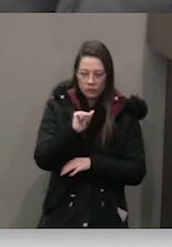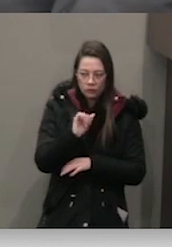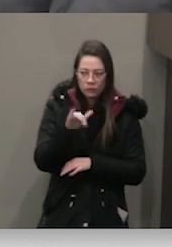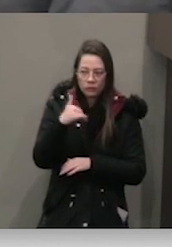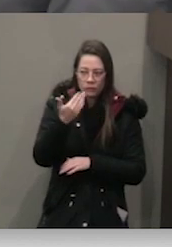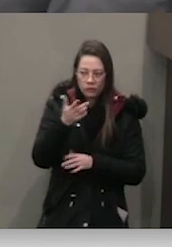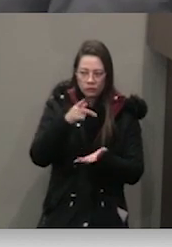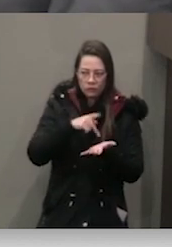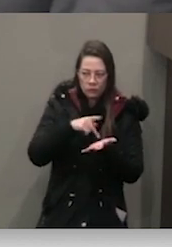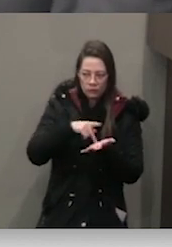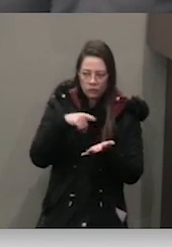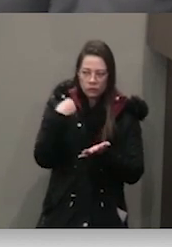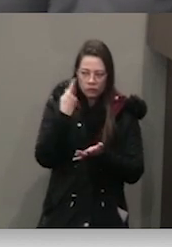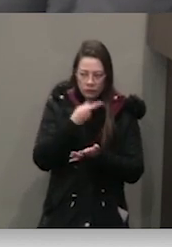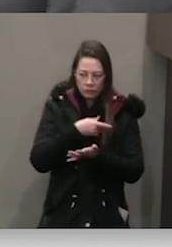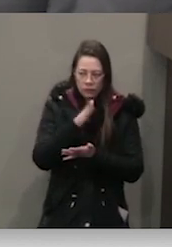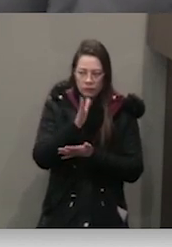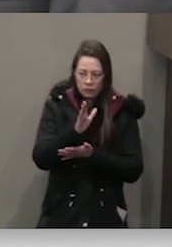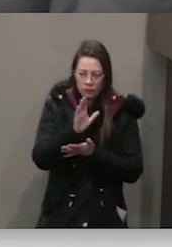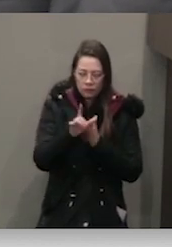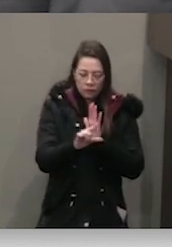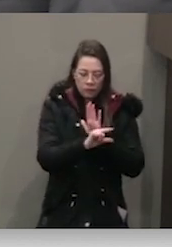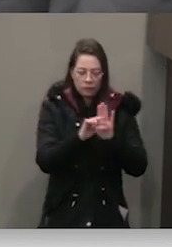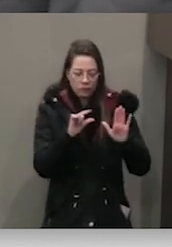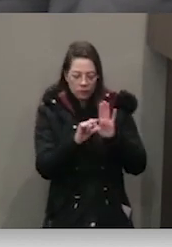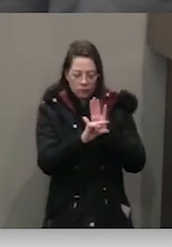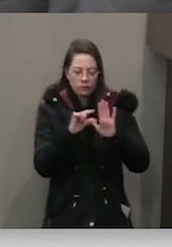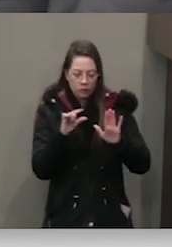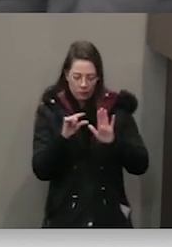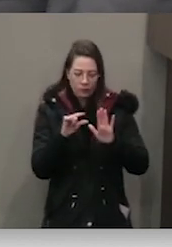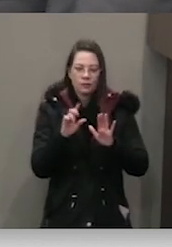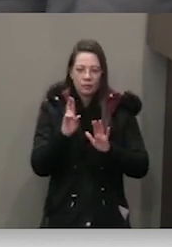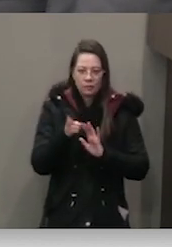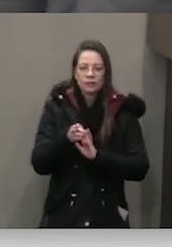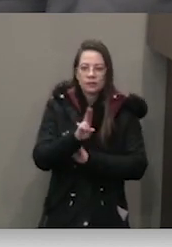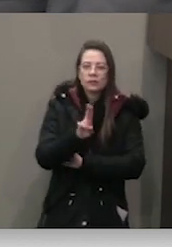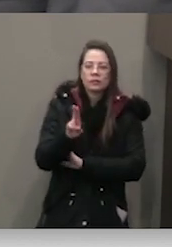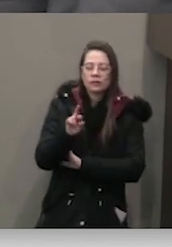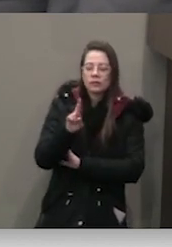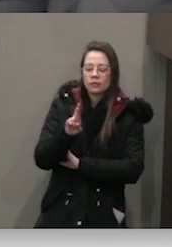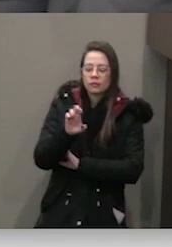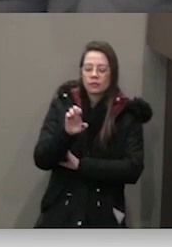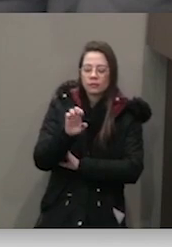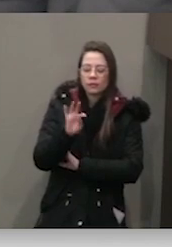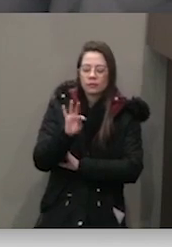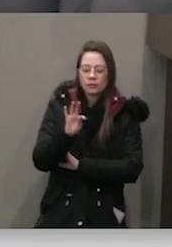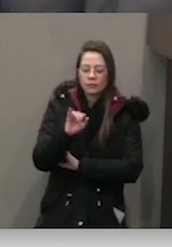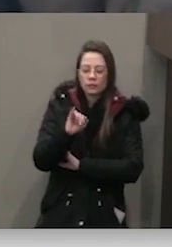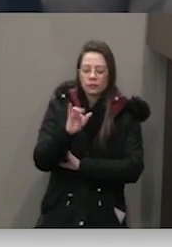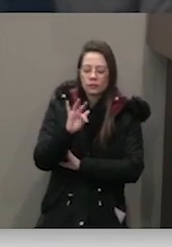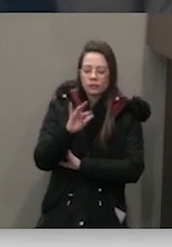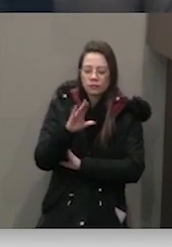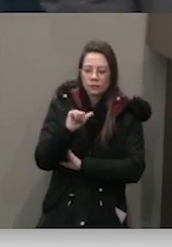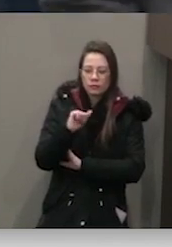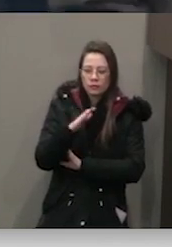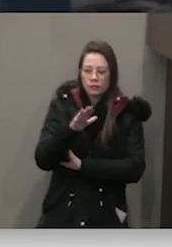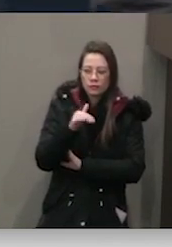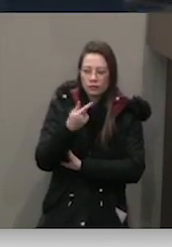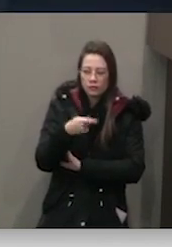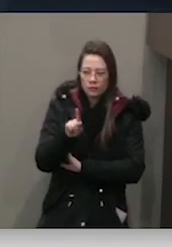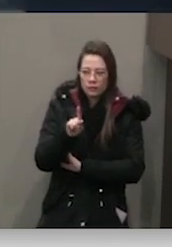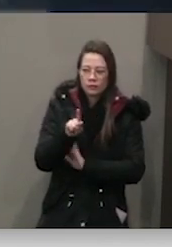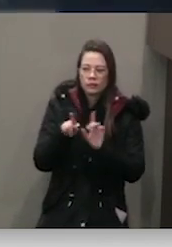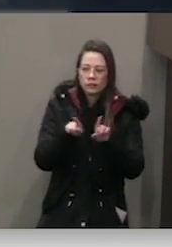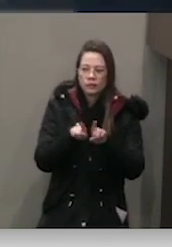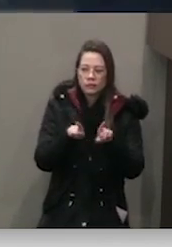fazendo aqui uma retificação de uma retificação, né? Isso que é verdade. Mas eu trago, pedi a palavra, acho que até foge